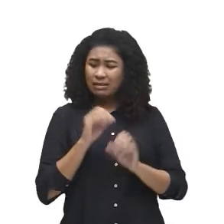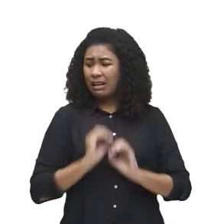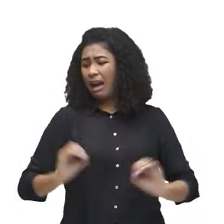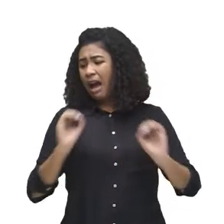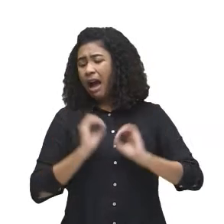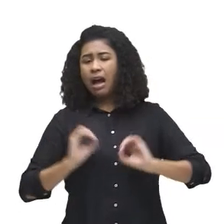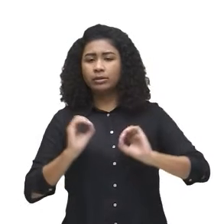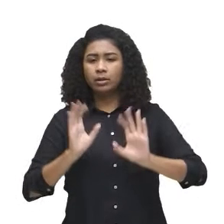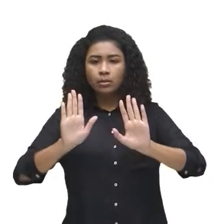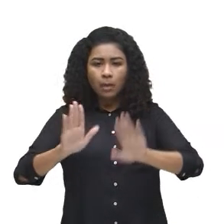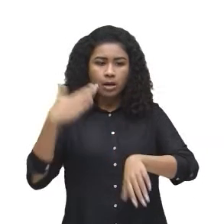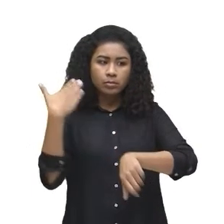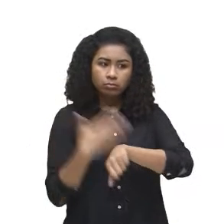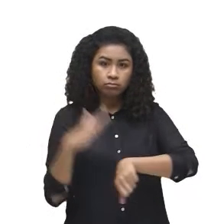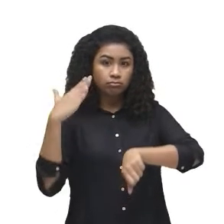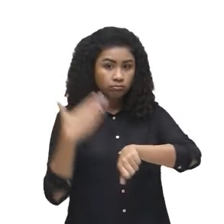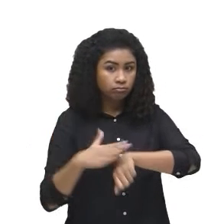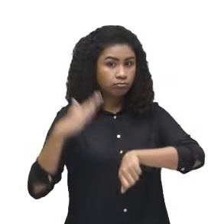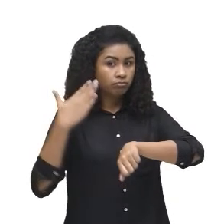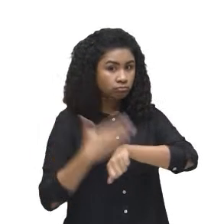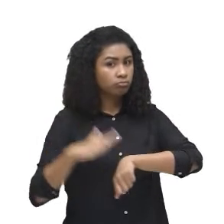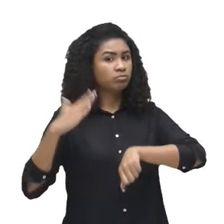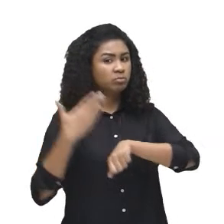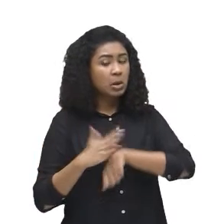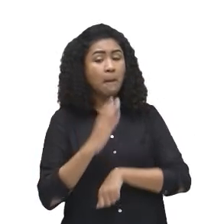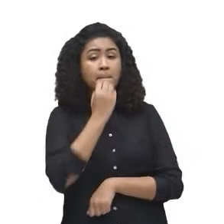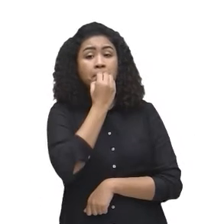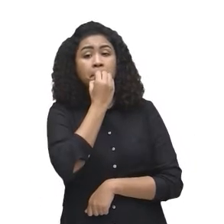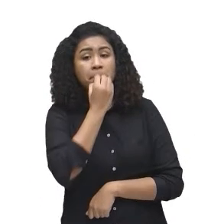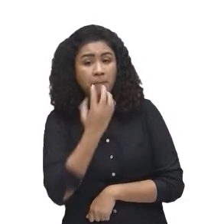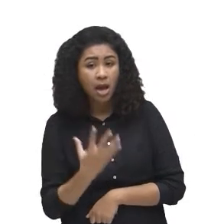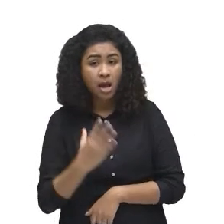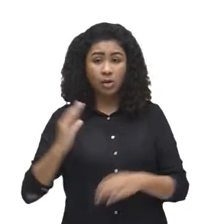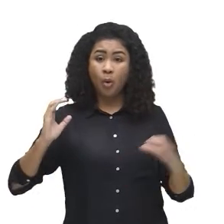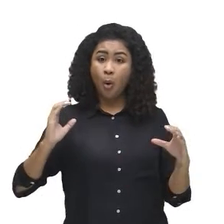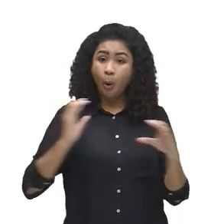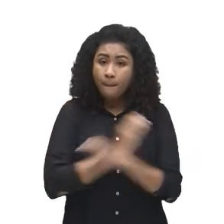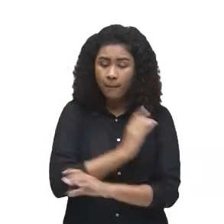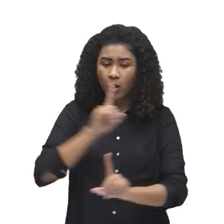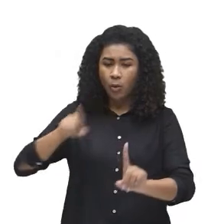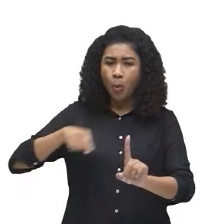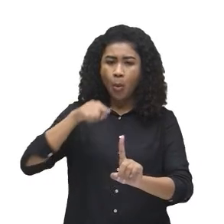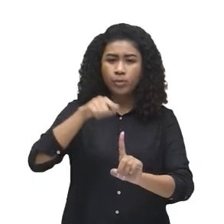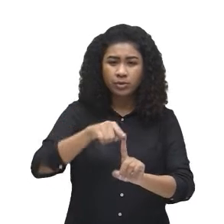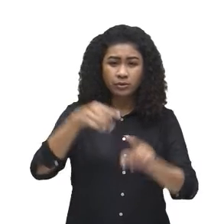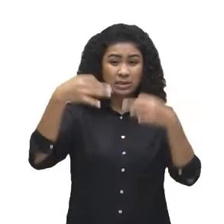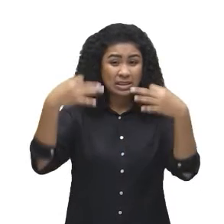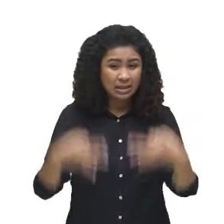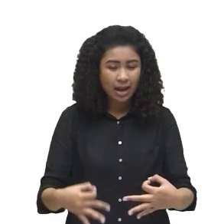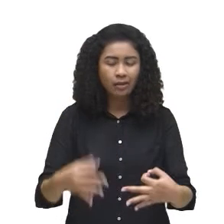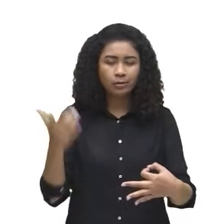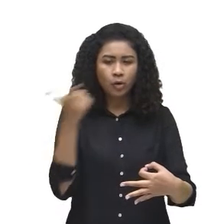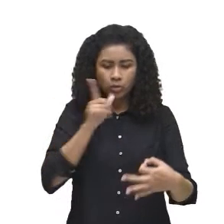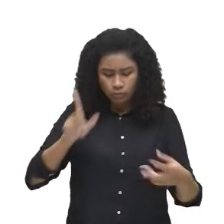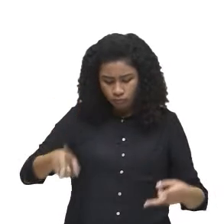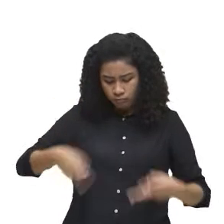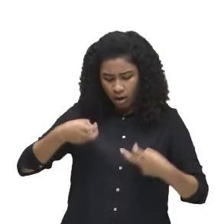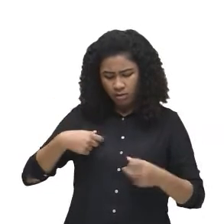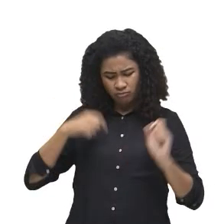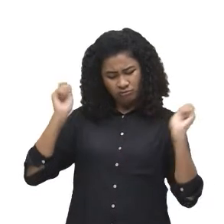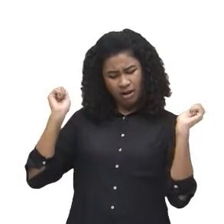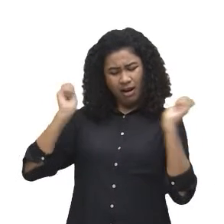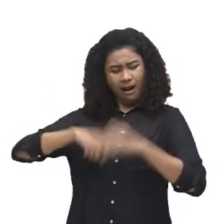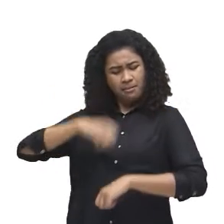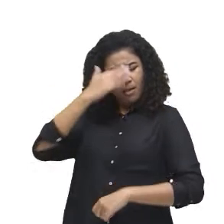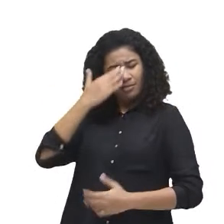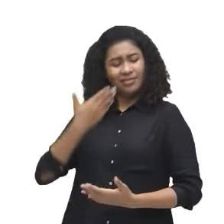treino bastante completo, de um treino bastante determinado, você adquire essa autoconfiança e aí de repente você